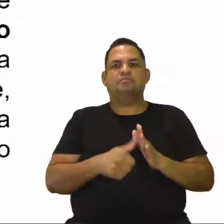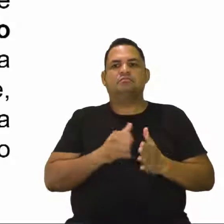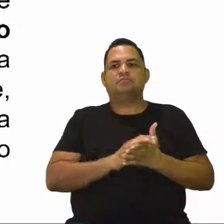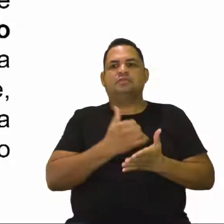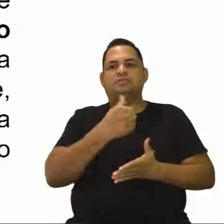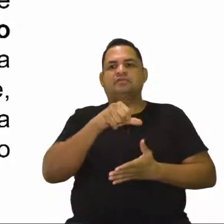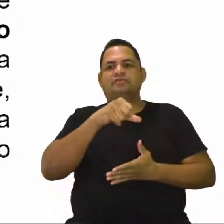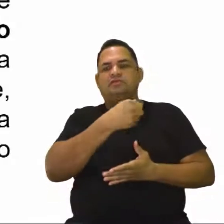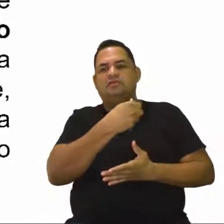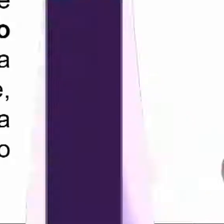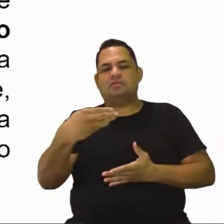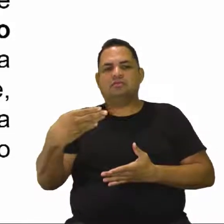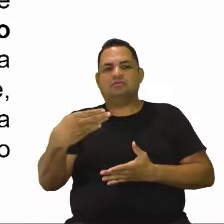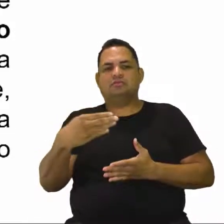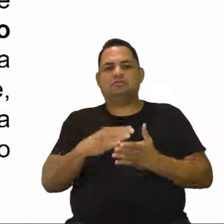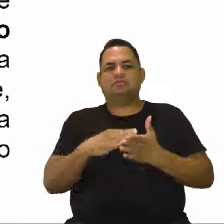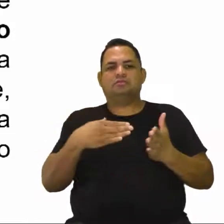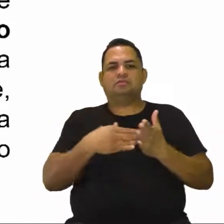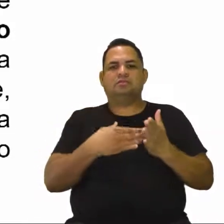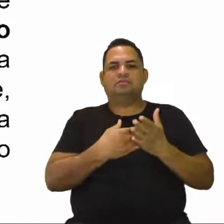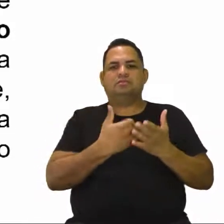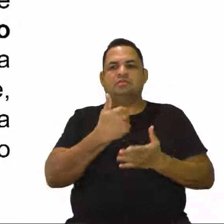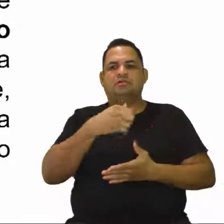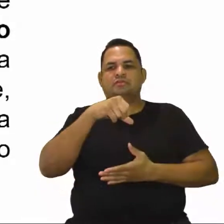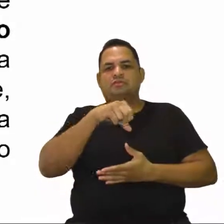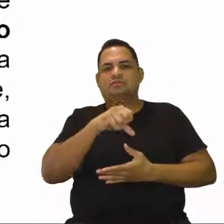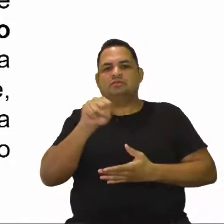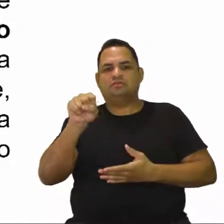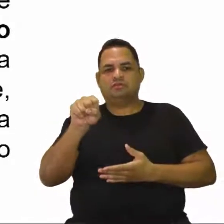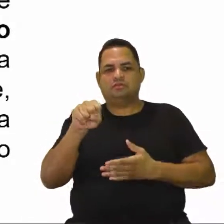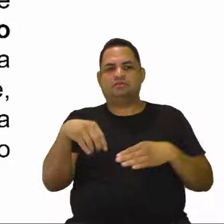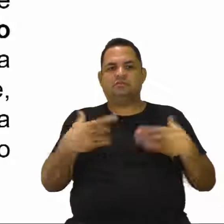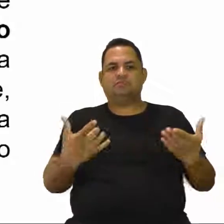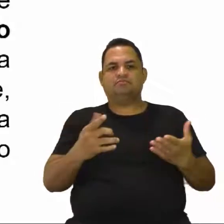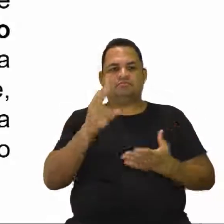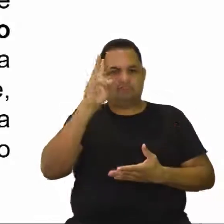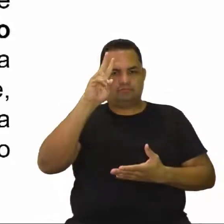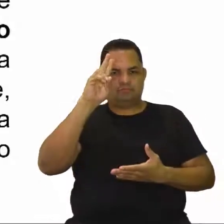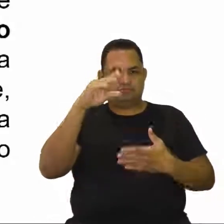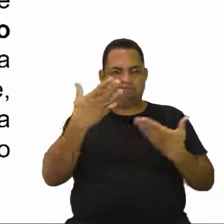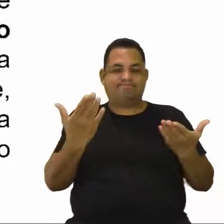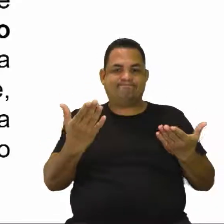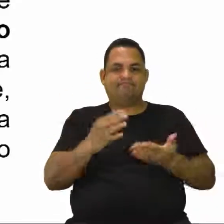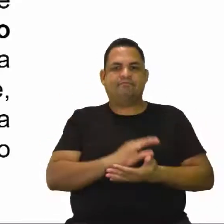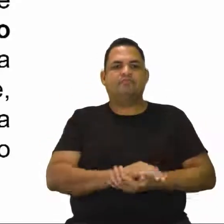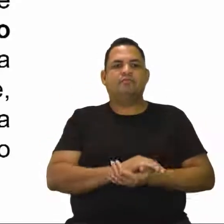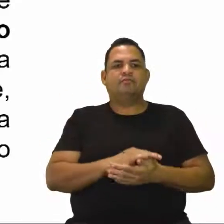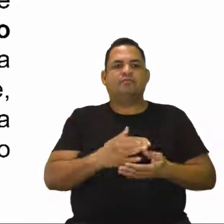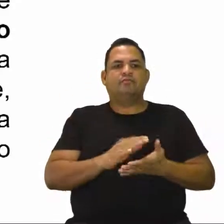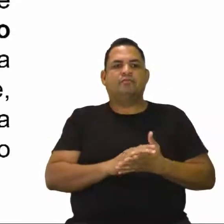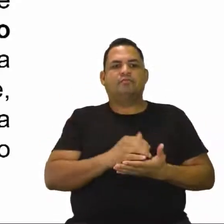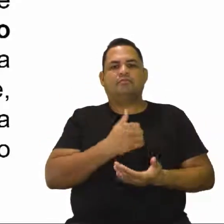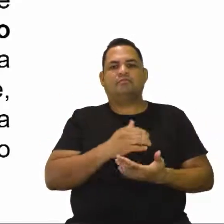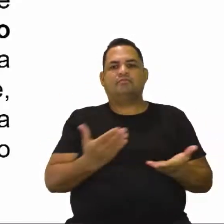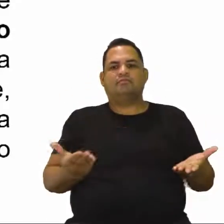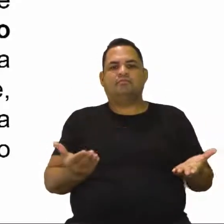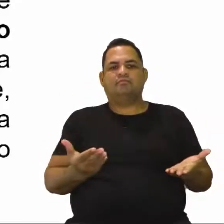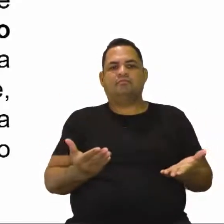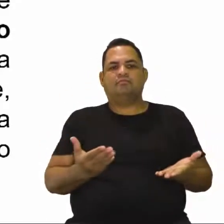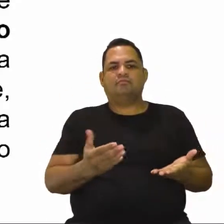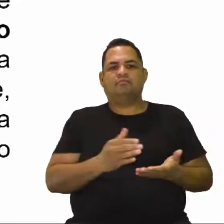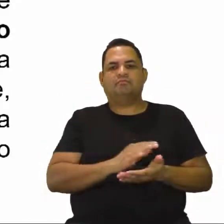de 1914 a 1918, lembraram? Pois é, de